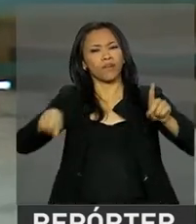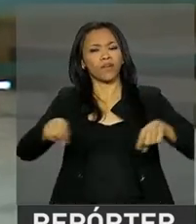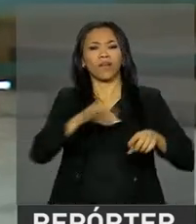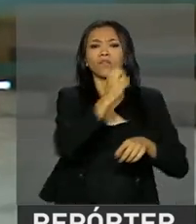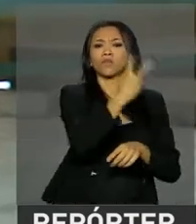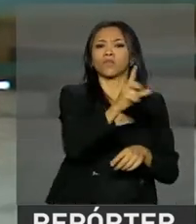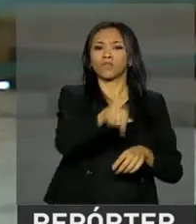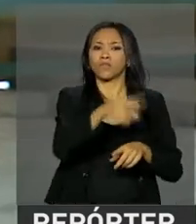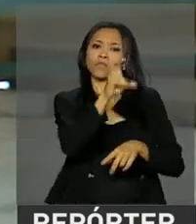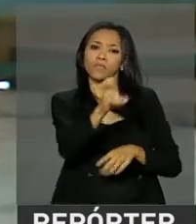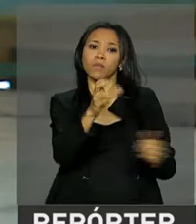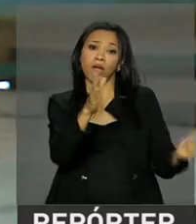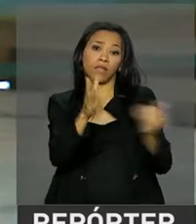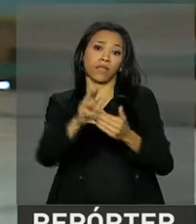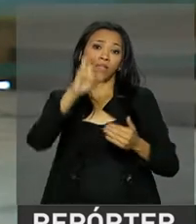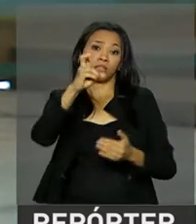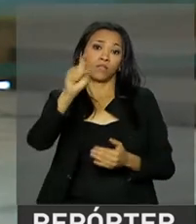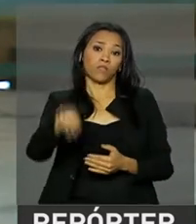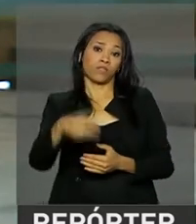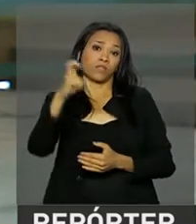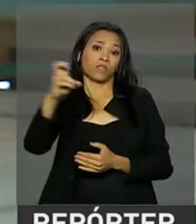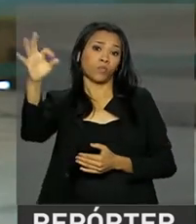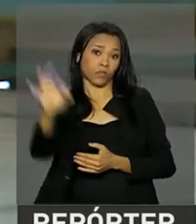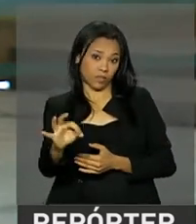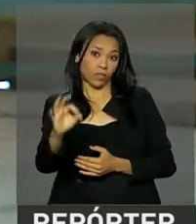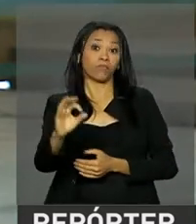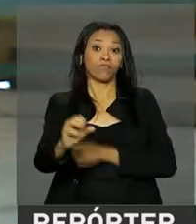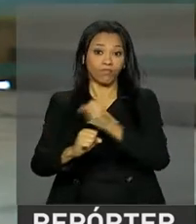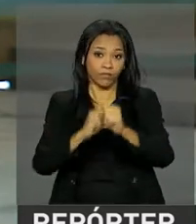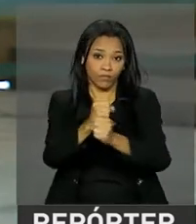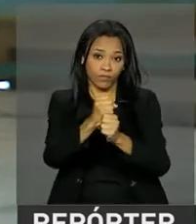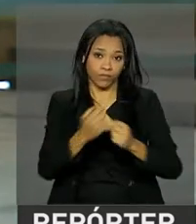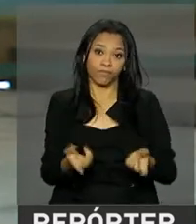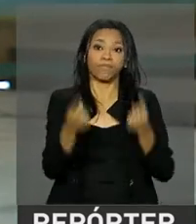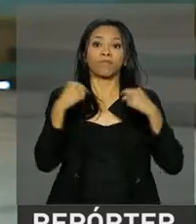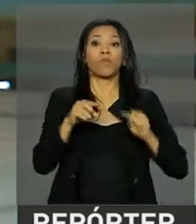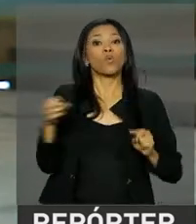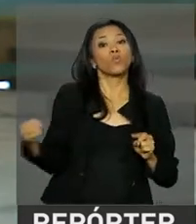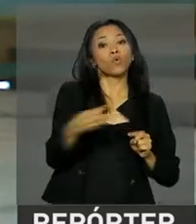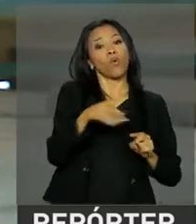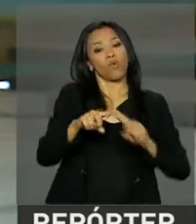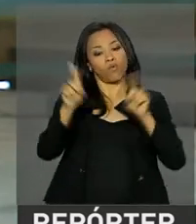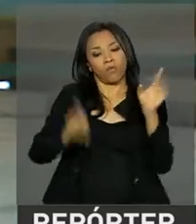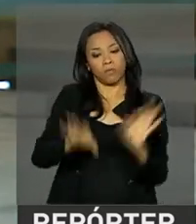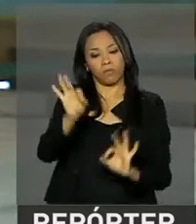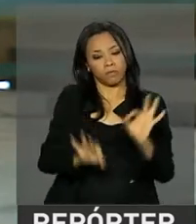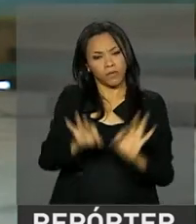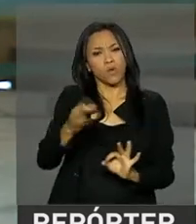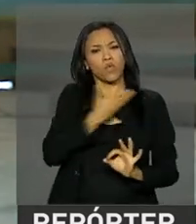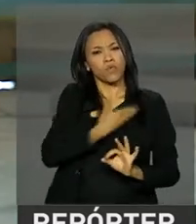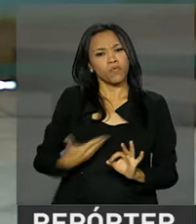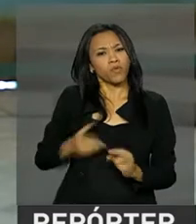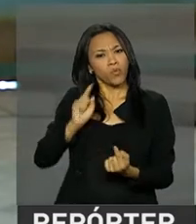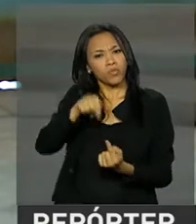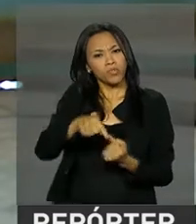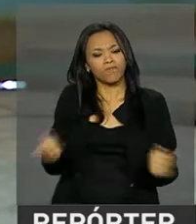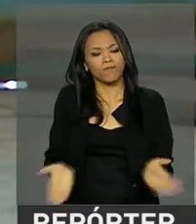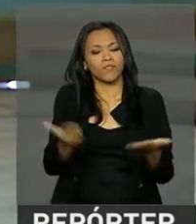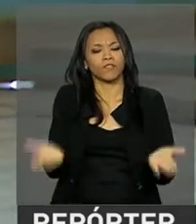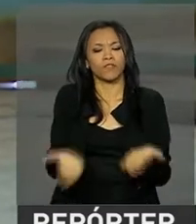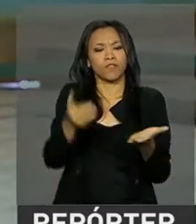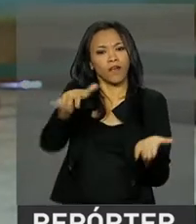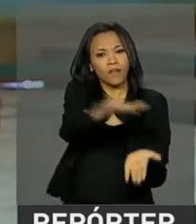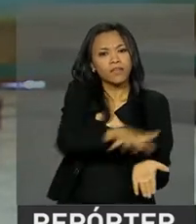entre 2,5% a 5,5% ao ano. Com o novo plano, o governo espera incentivar um